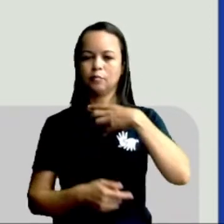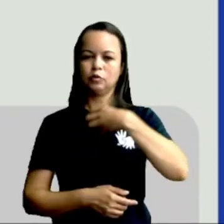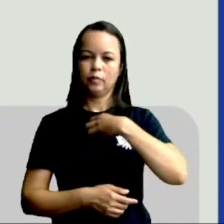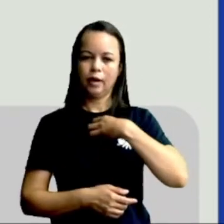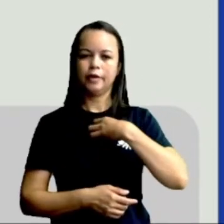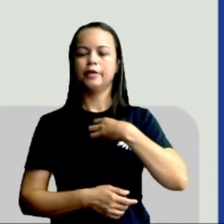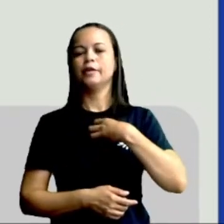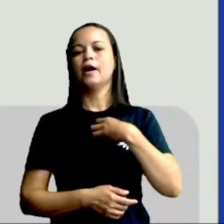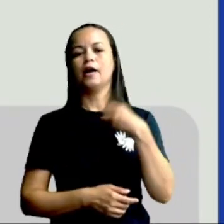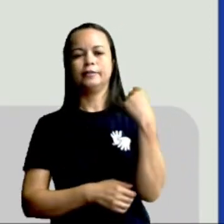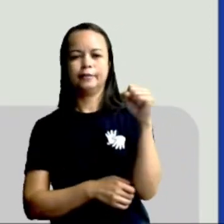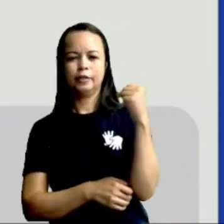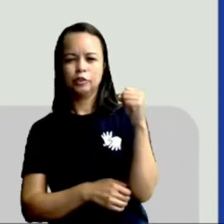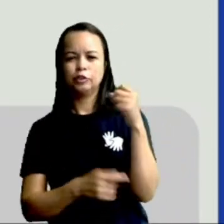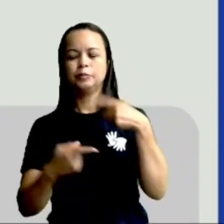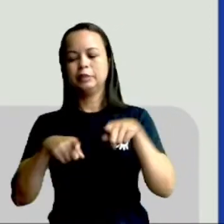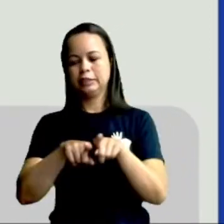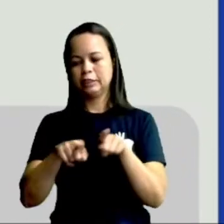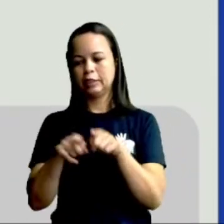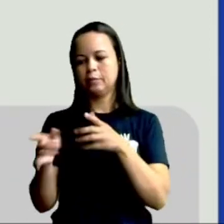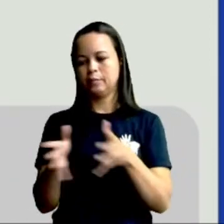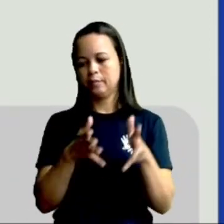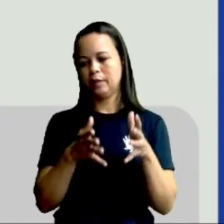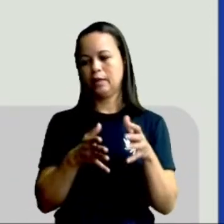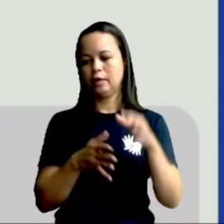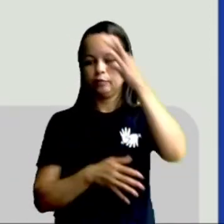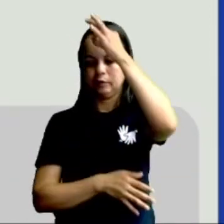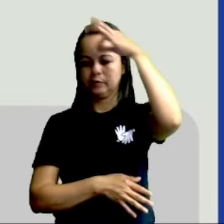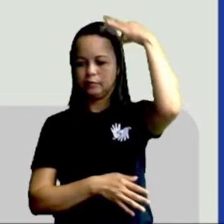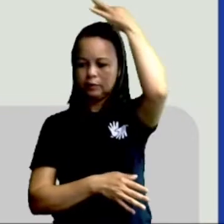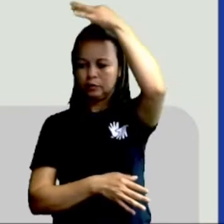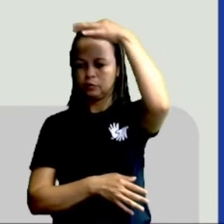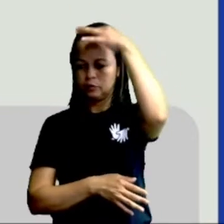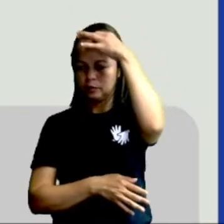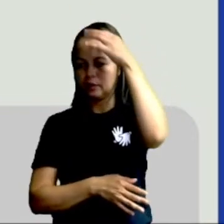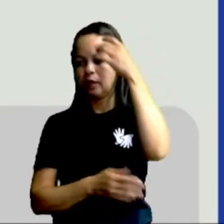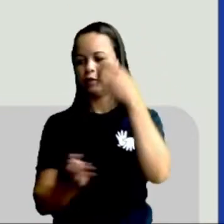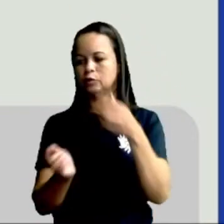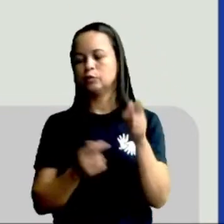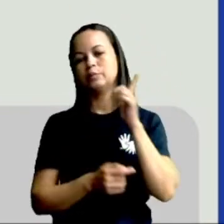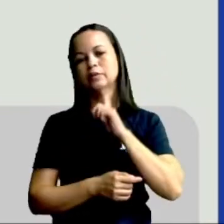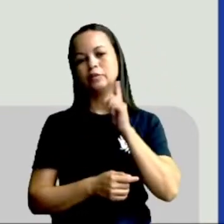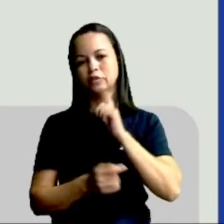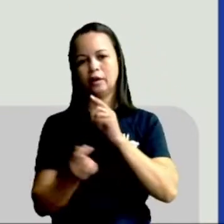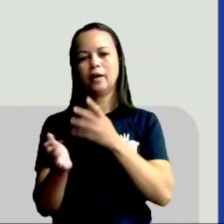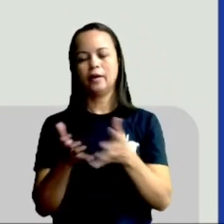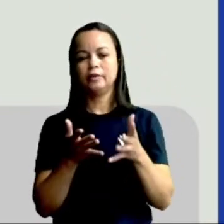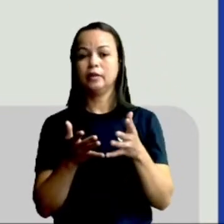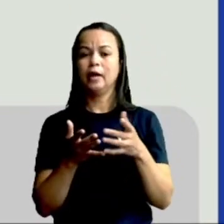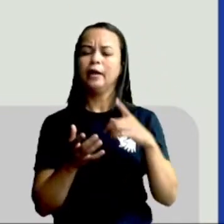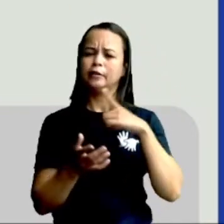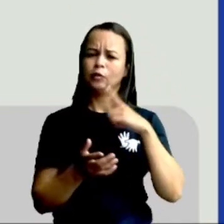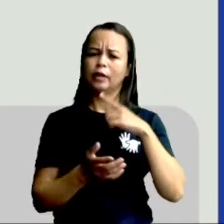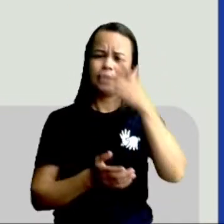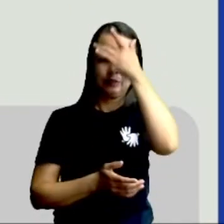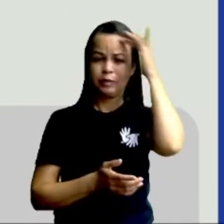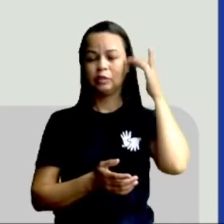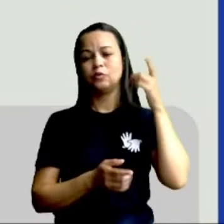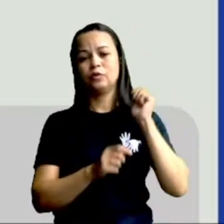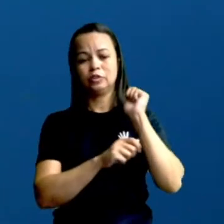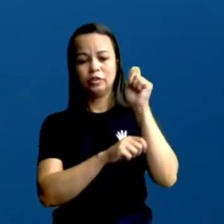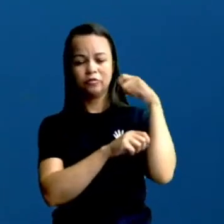Espírito Santo. A pesca é utilizada como atividade de subsistência, ou seja, as pessoas pescam